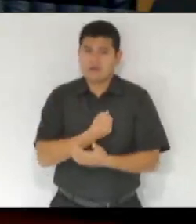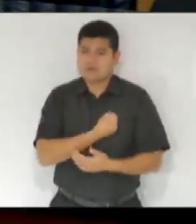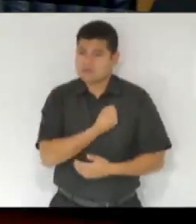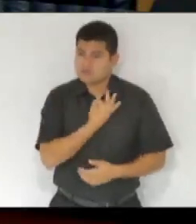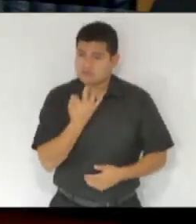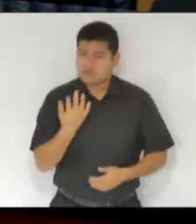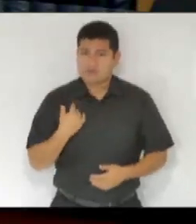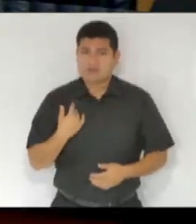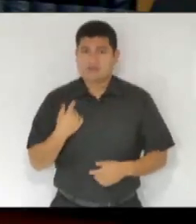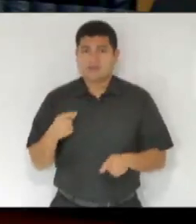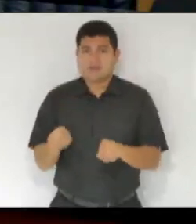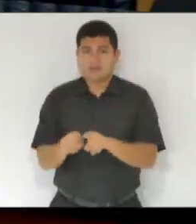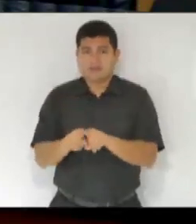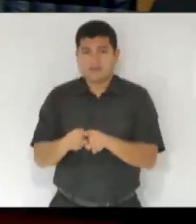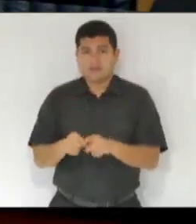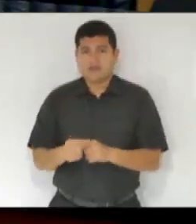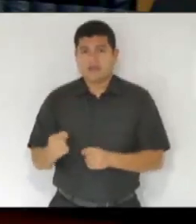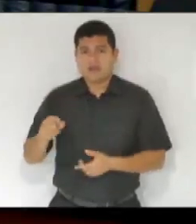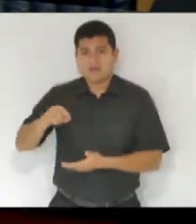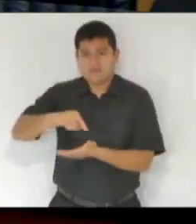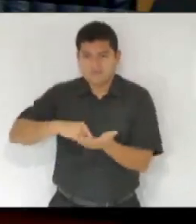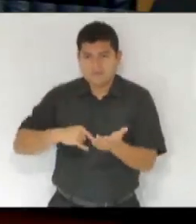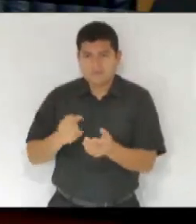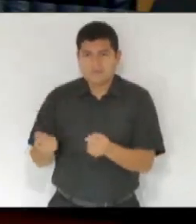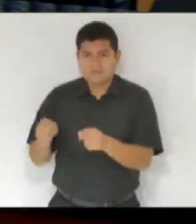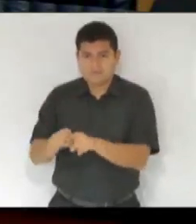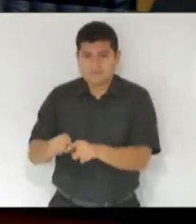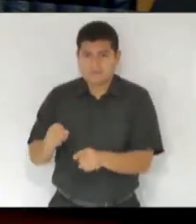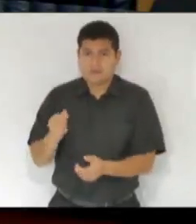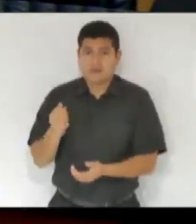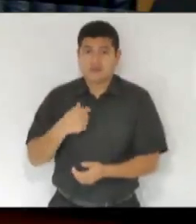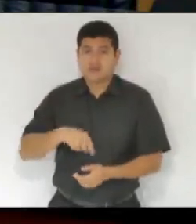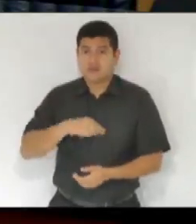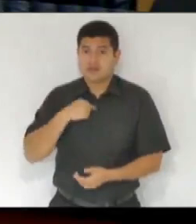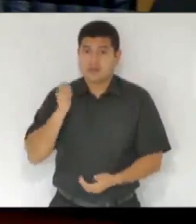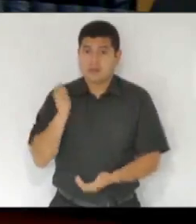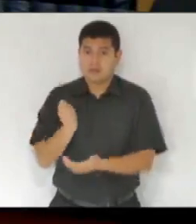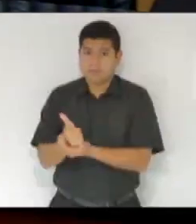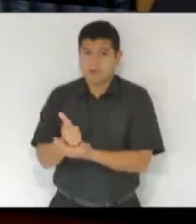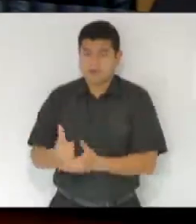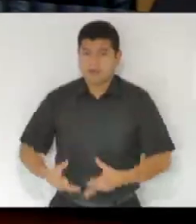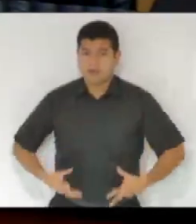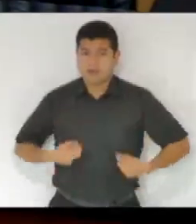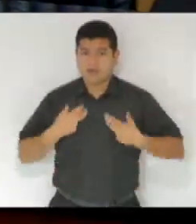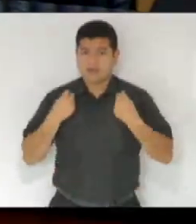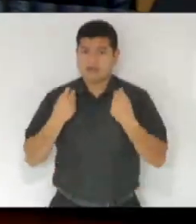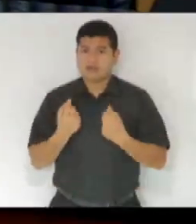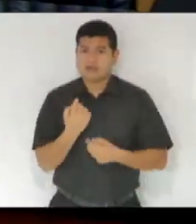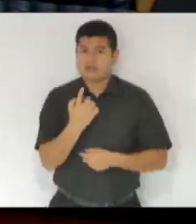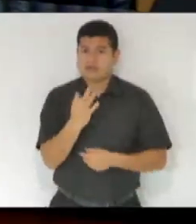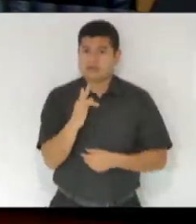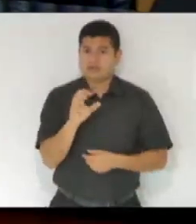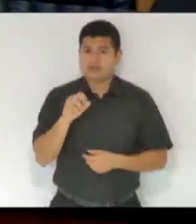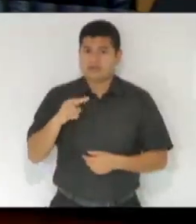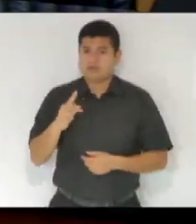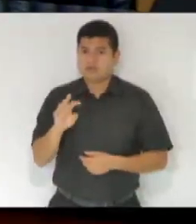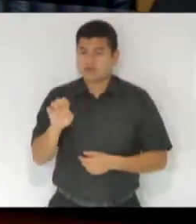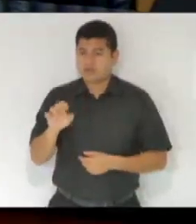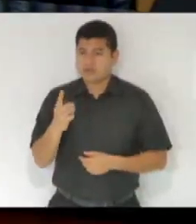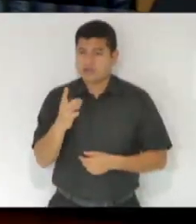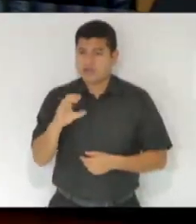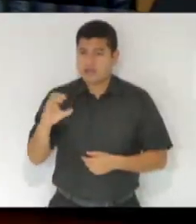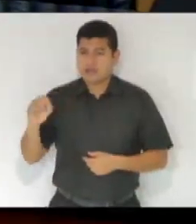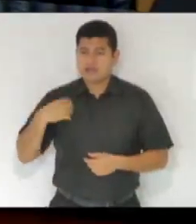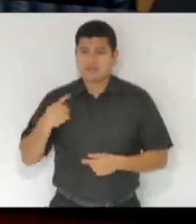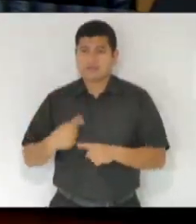histórica, tanto com as contratualizações. Nós estamos pagando hoje serviço de oncologia com fonte 100, porque não contratualizamos com a